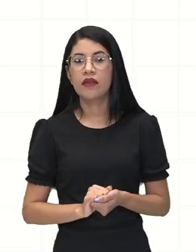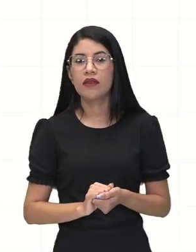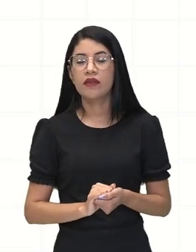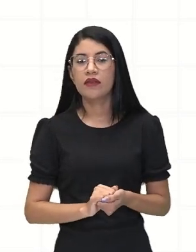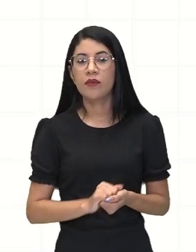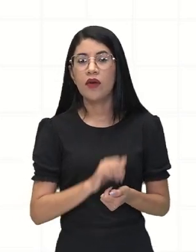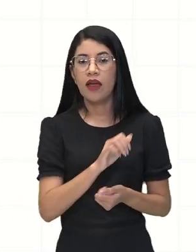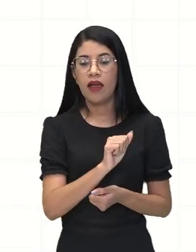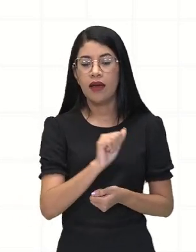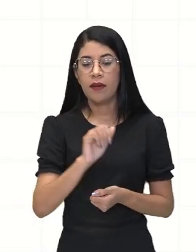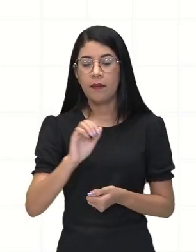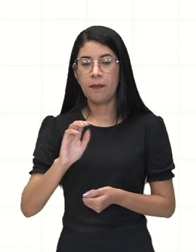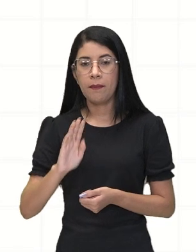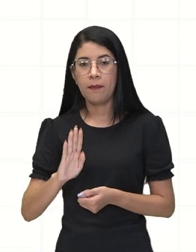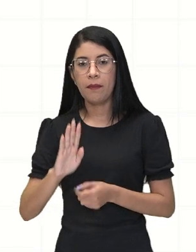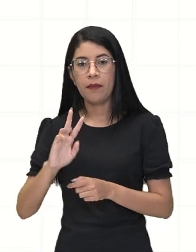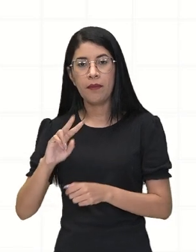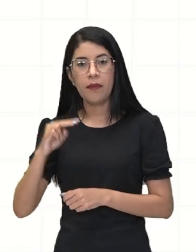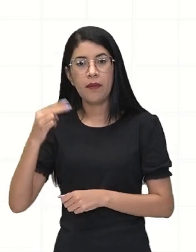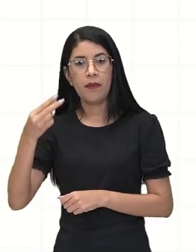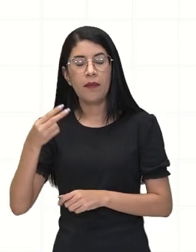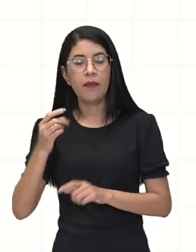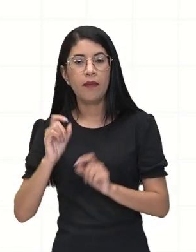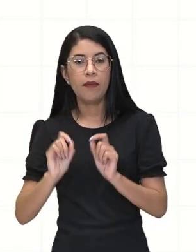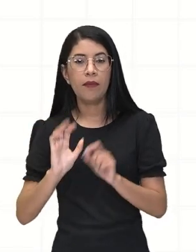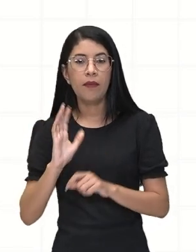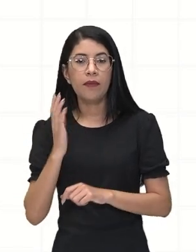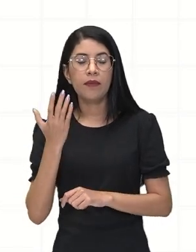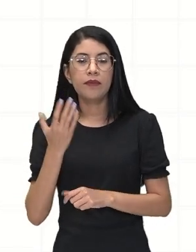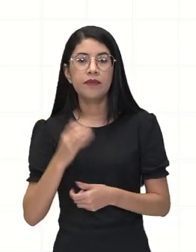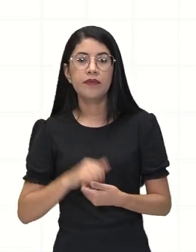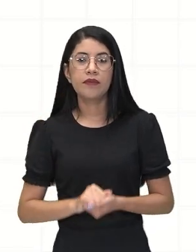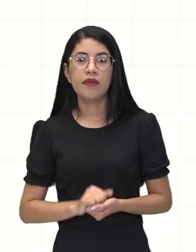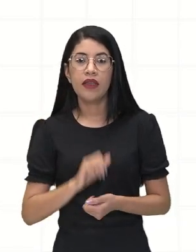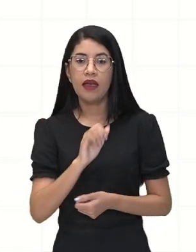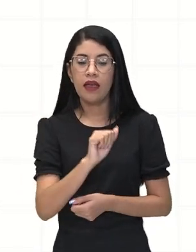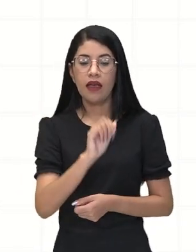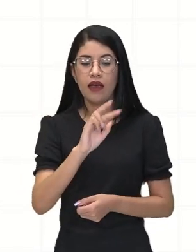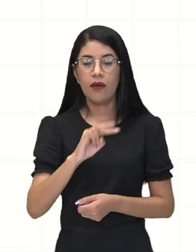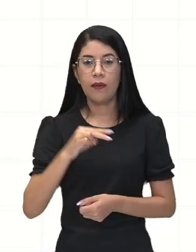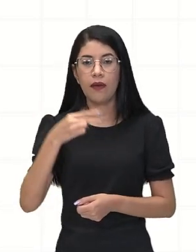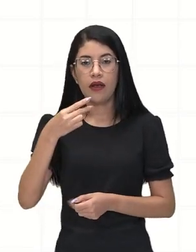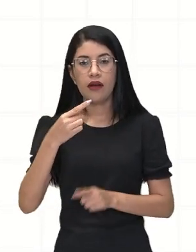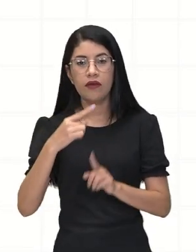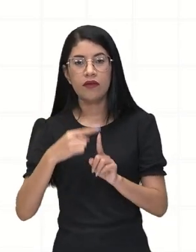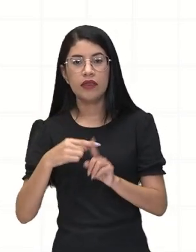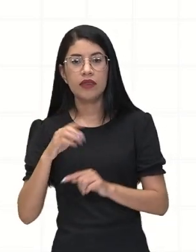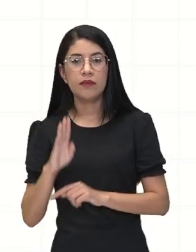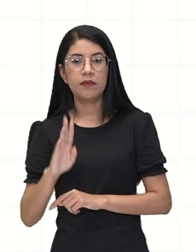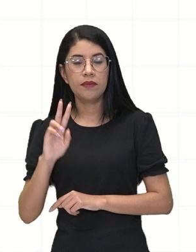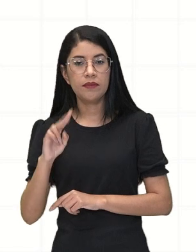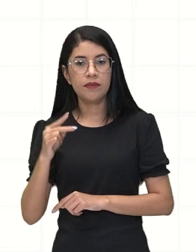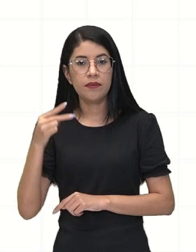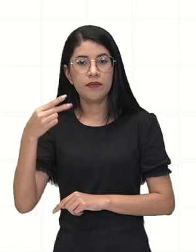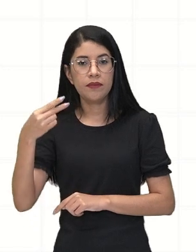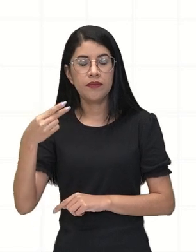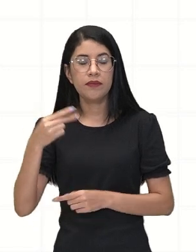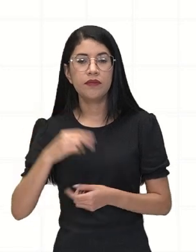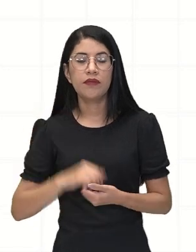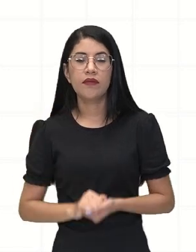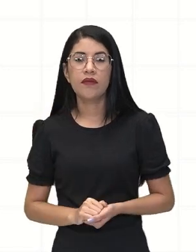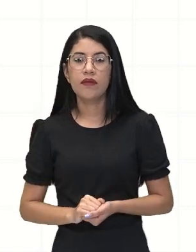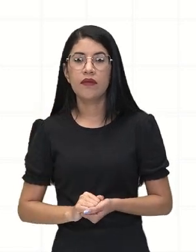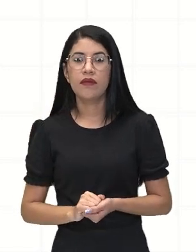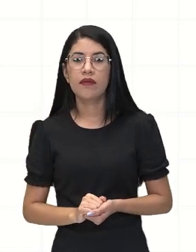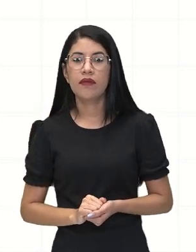quadrado? Né? Vai ficar a ao quadrado vezes b ao quadrado. Mas